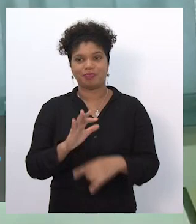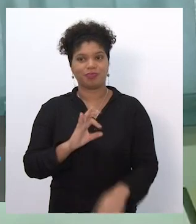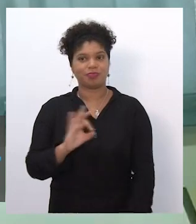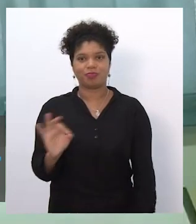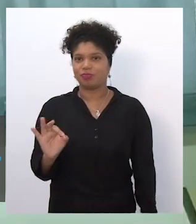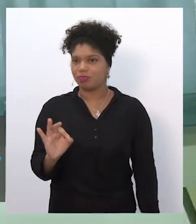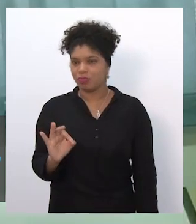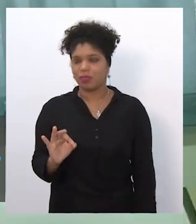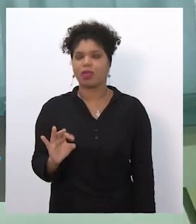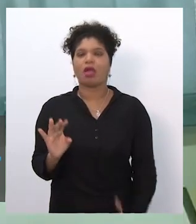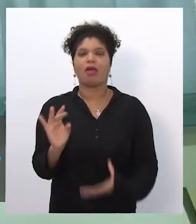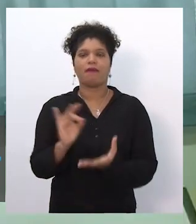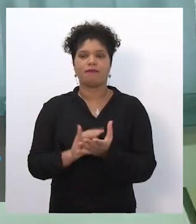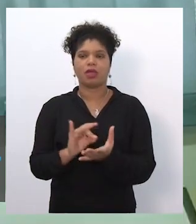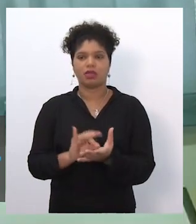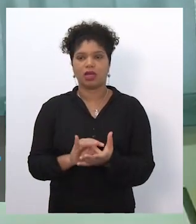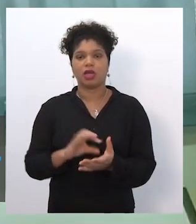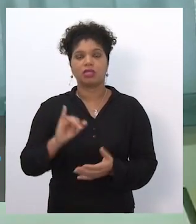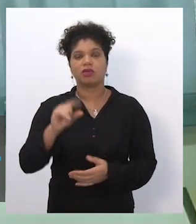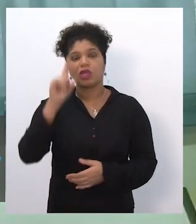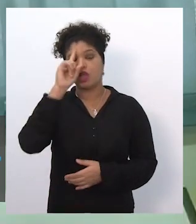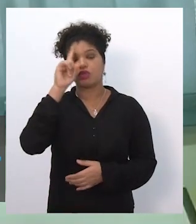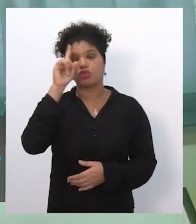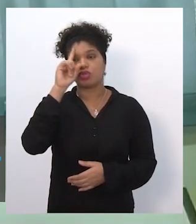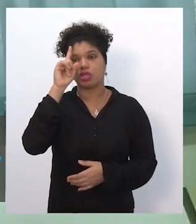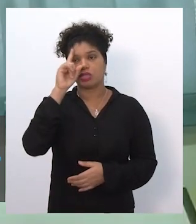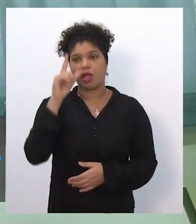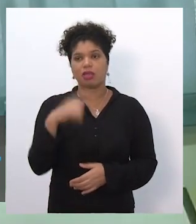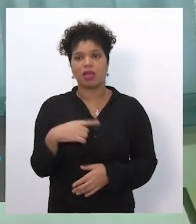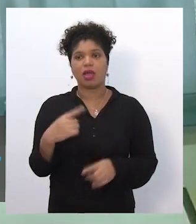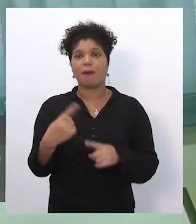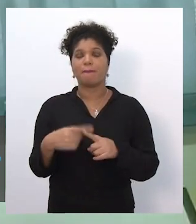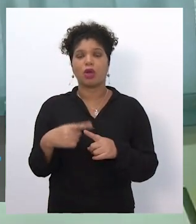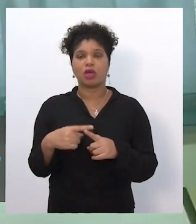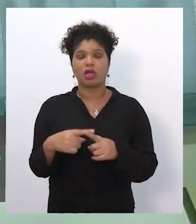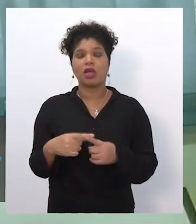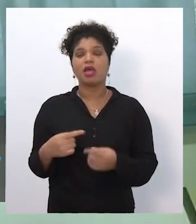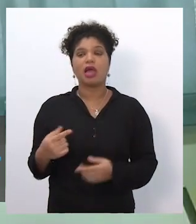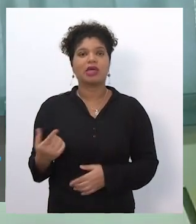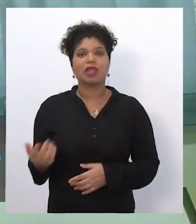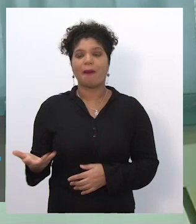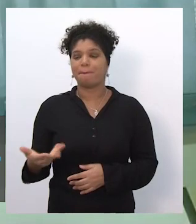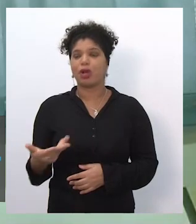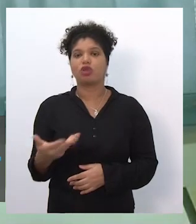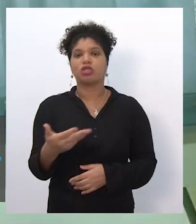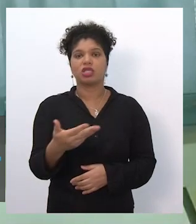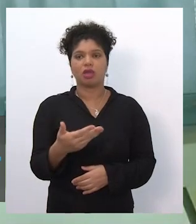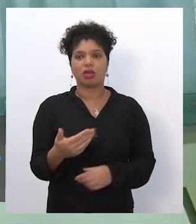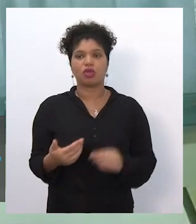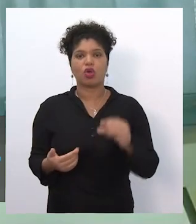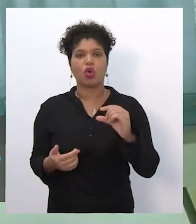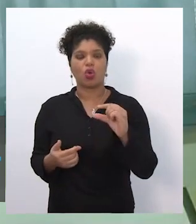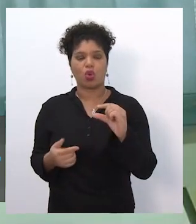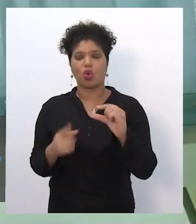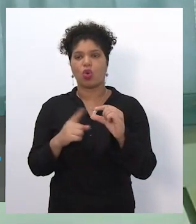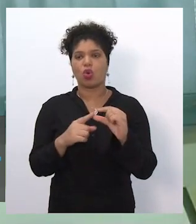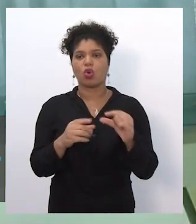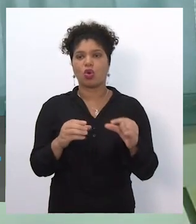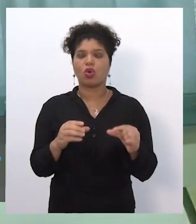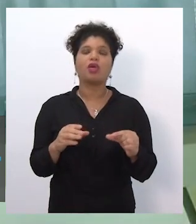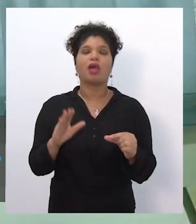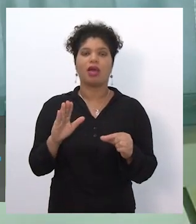ajuda mesmo quando você está no dia a dia. Porque o processador, você vai começando a saturar ele